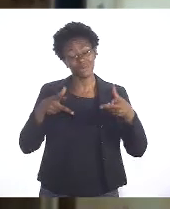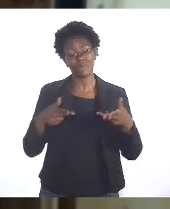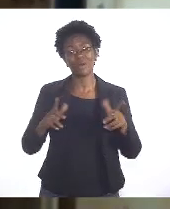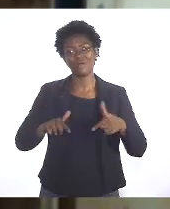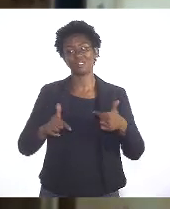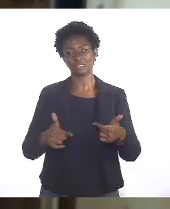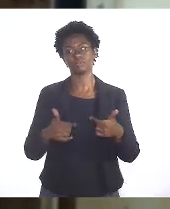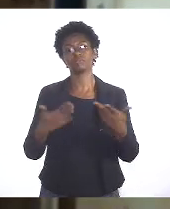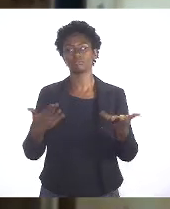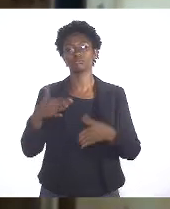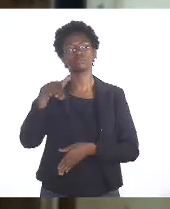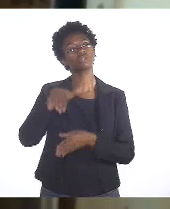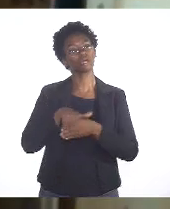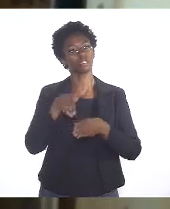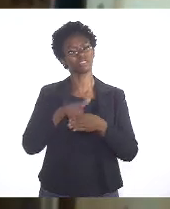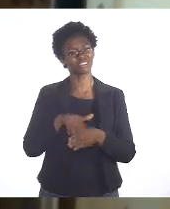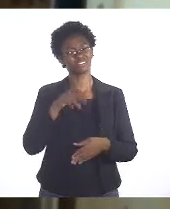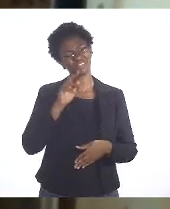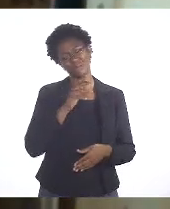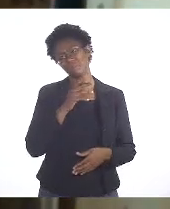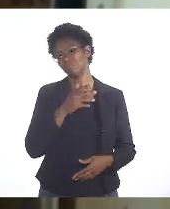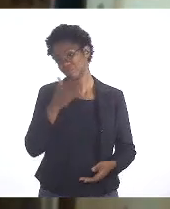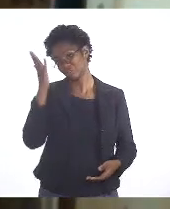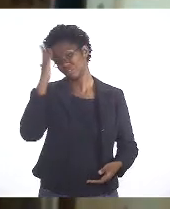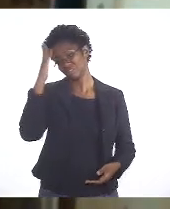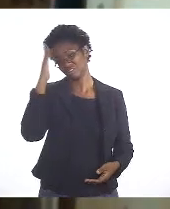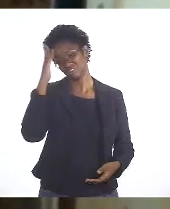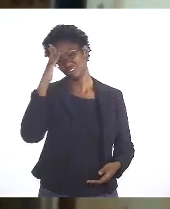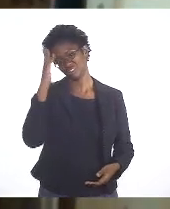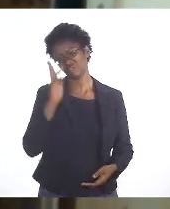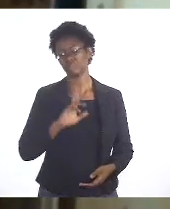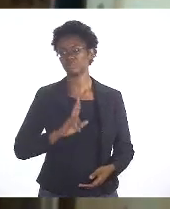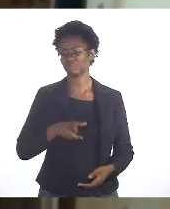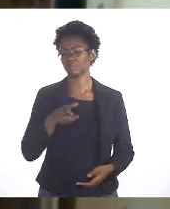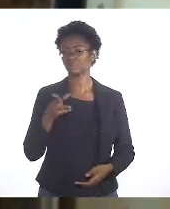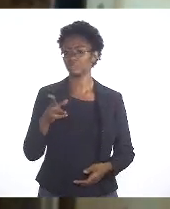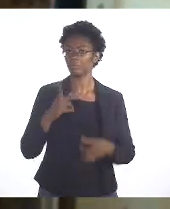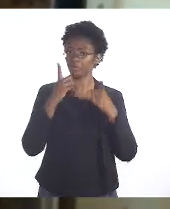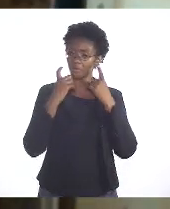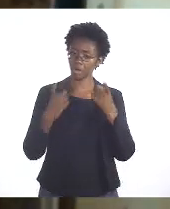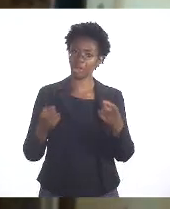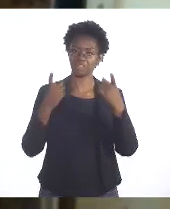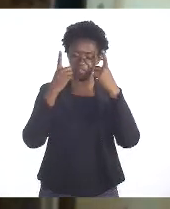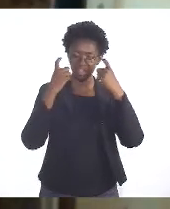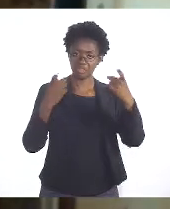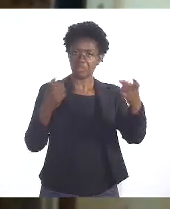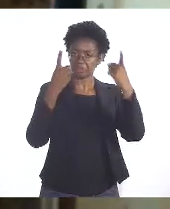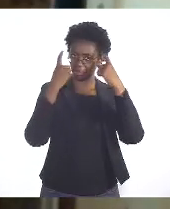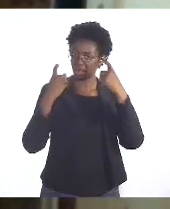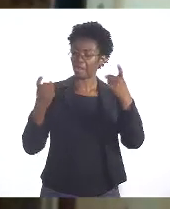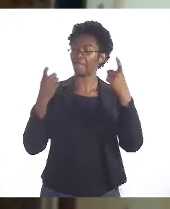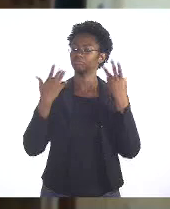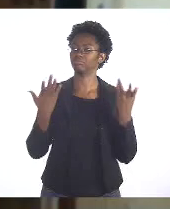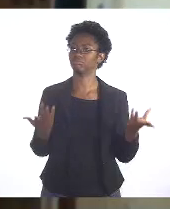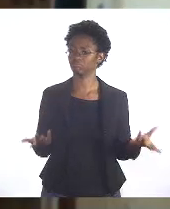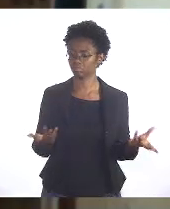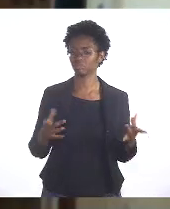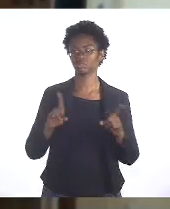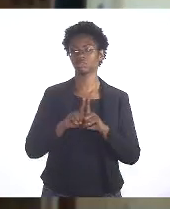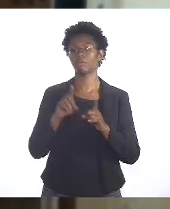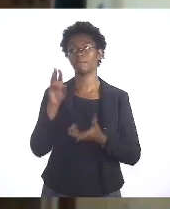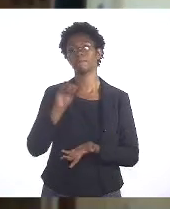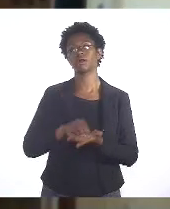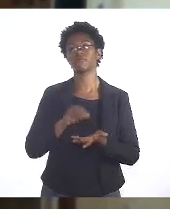se caracterizado, né, exatamente pela violência e a falta